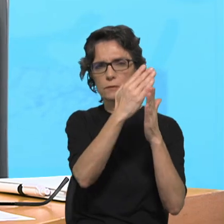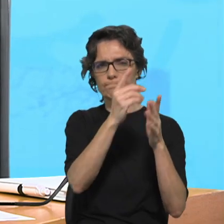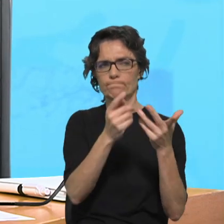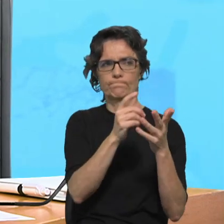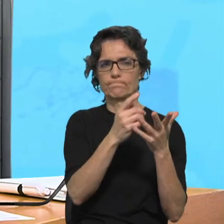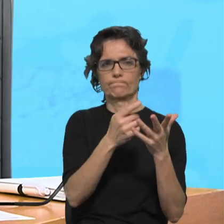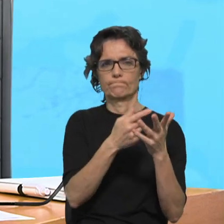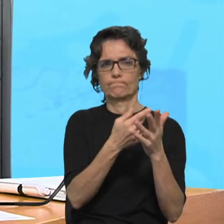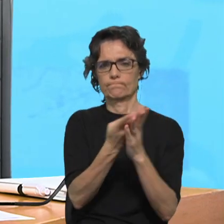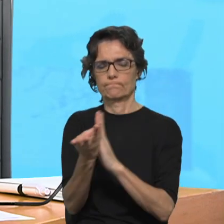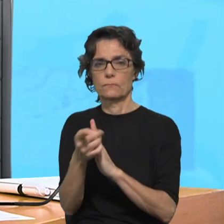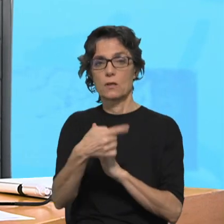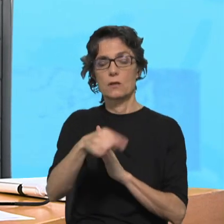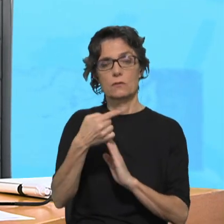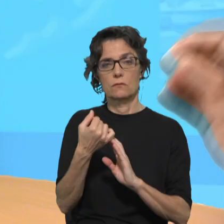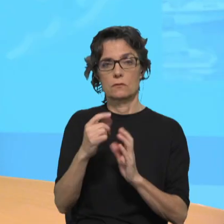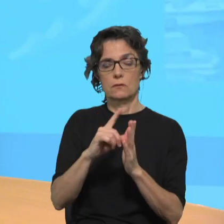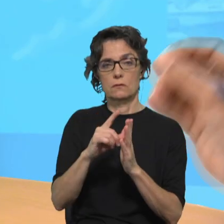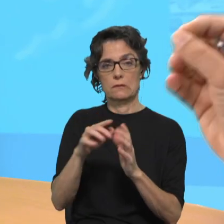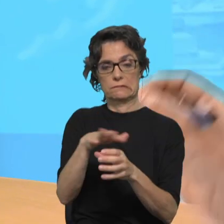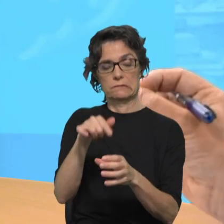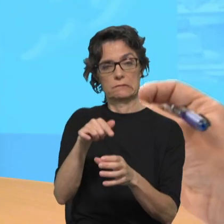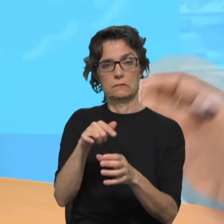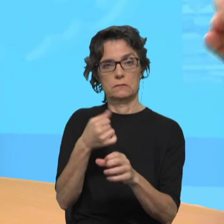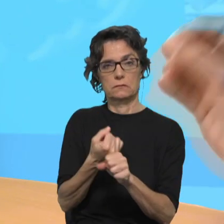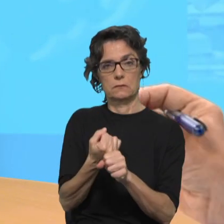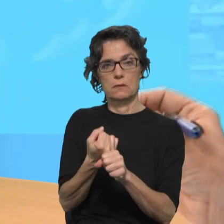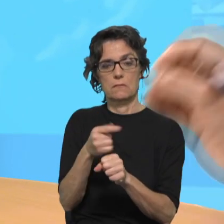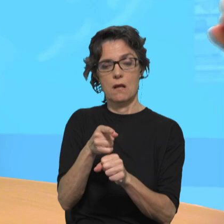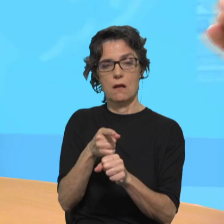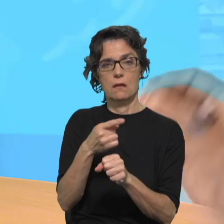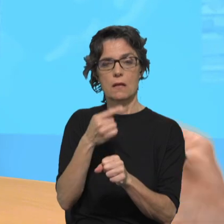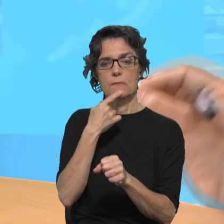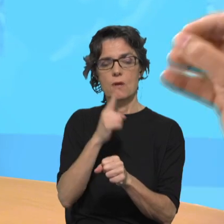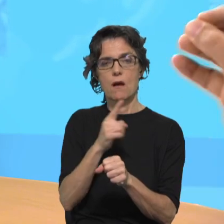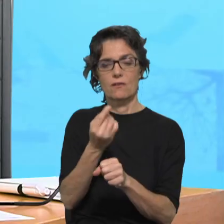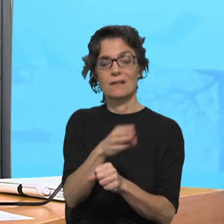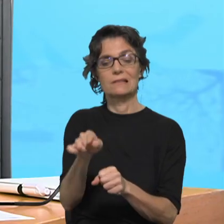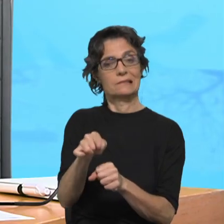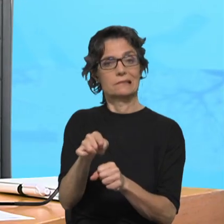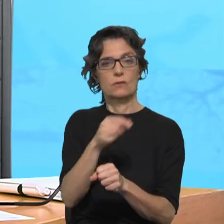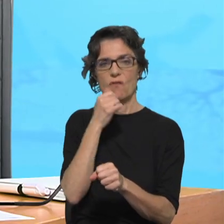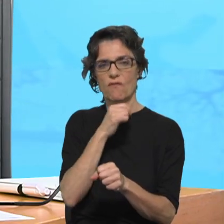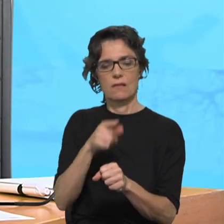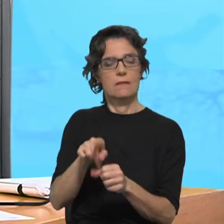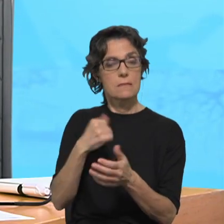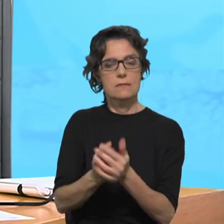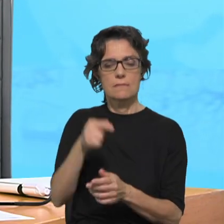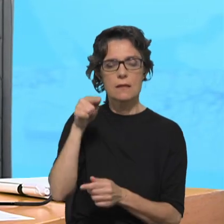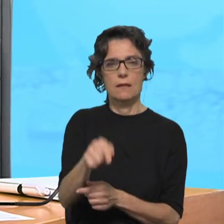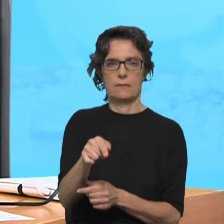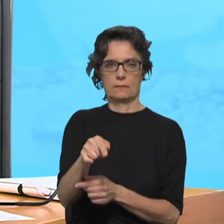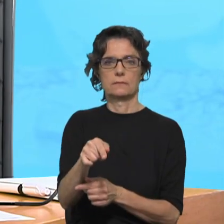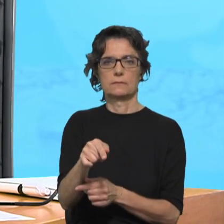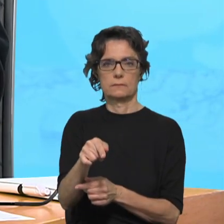sempre esta situação e perceber que as crianças são sempre as vítimas. Sempre as